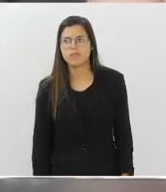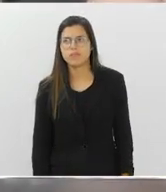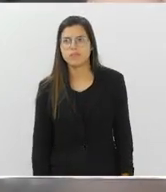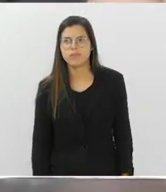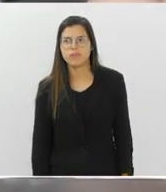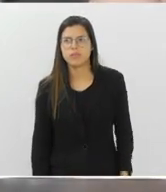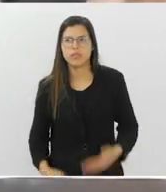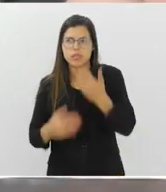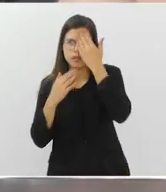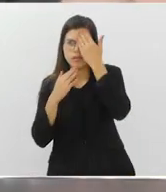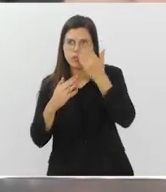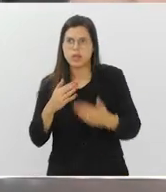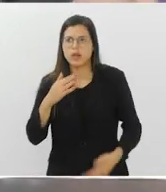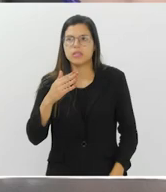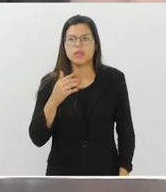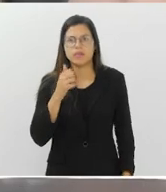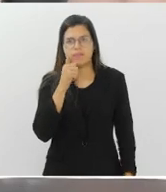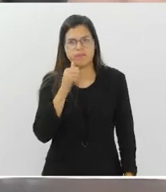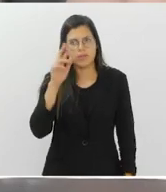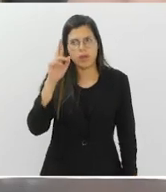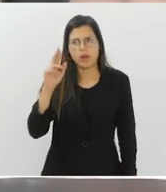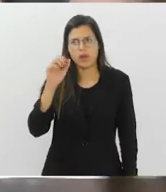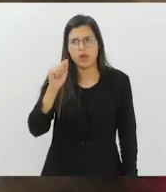Obrigada, senhora Adriana.